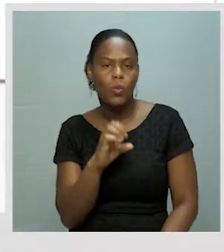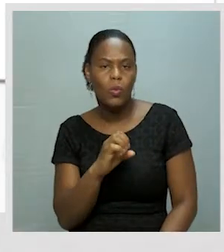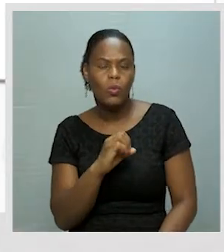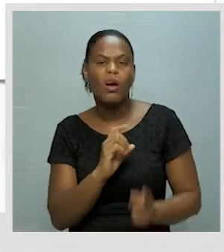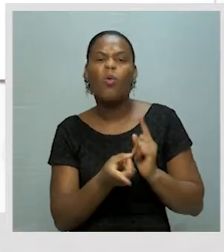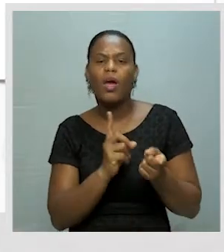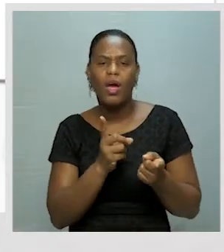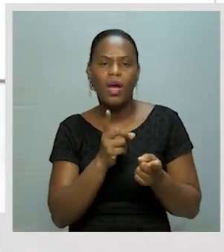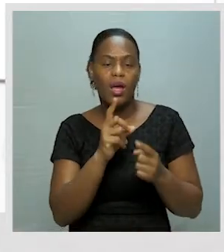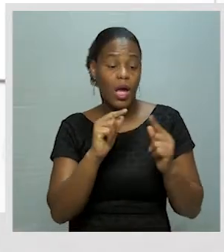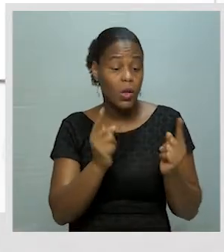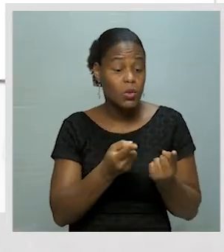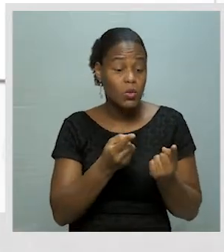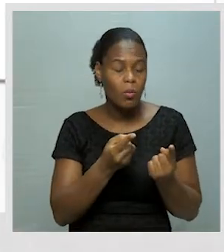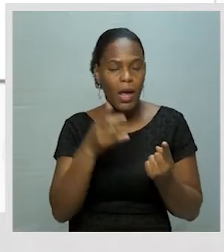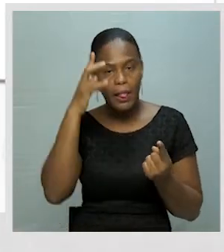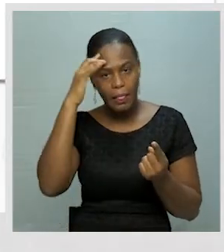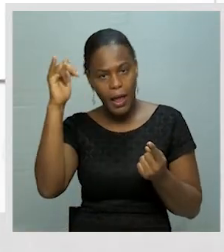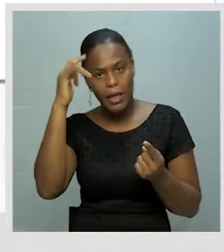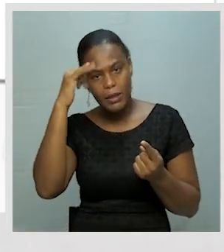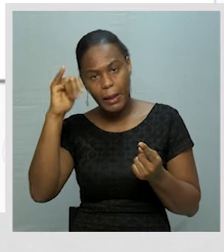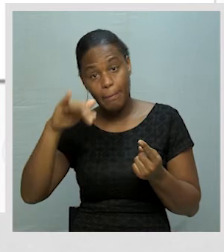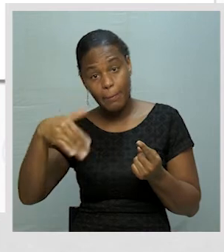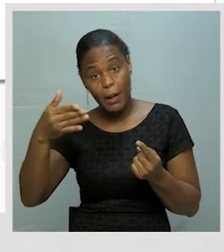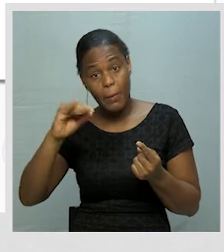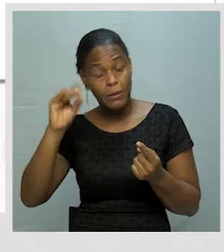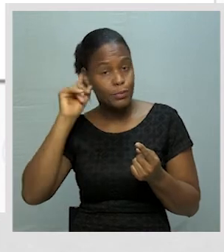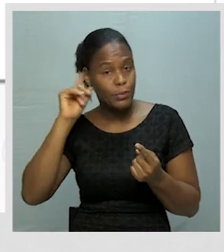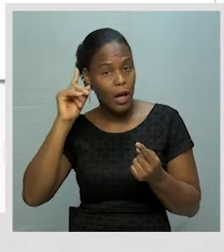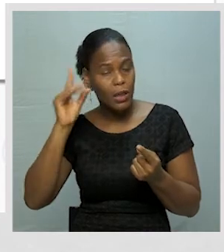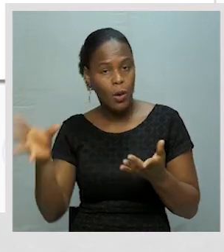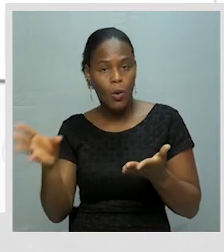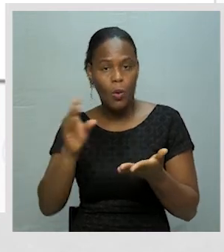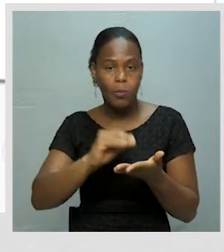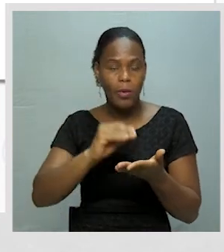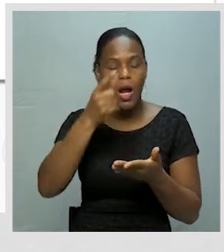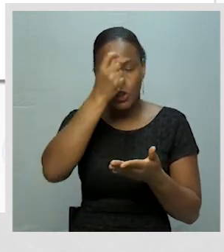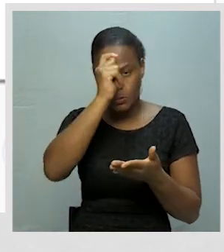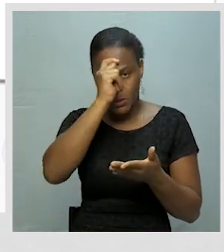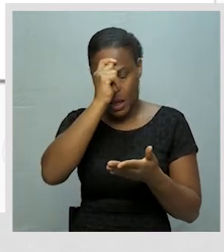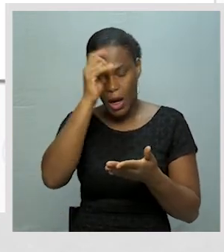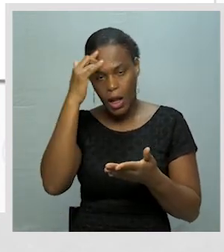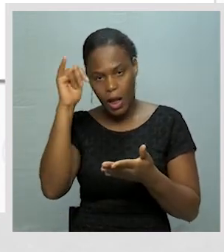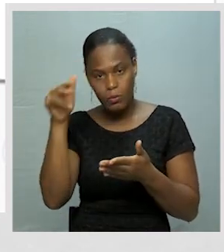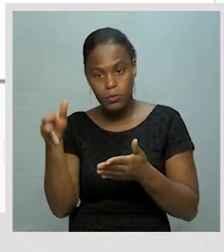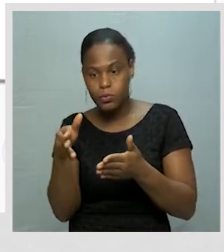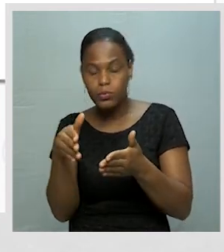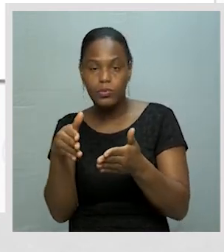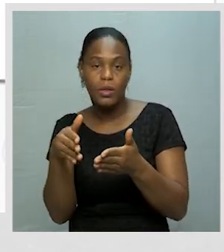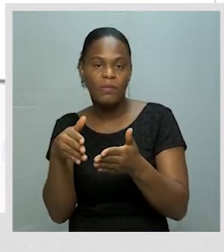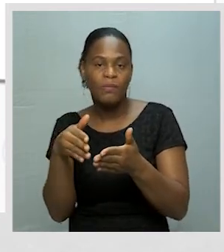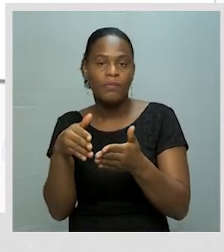É condensar as ideias principais, respeitando o sentido, a estrutura e o tipo de enunciação do